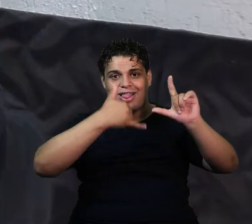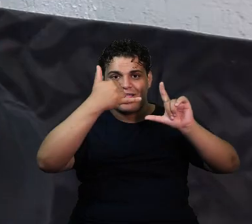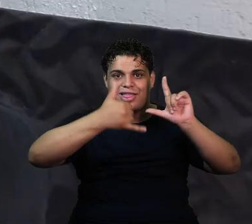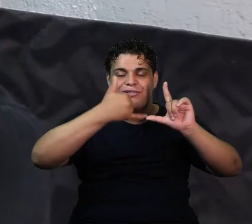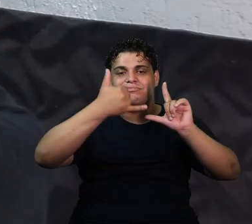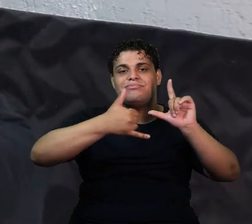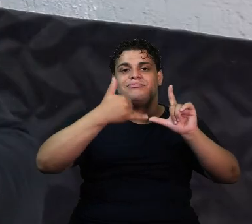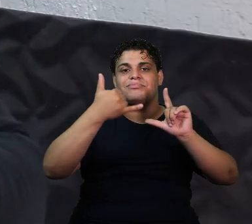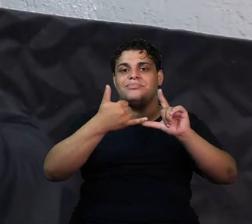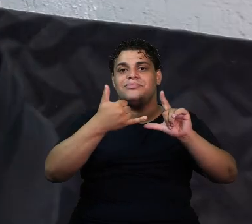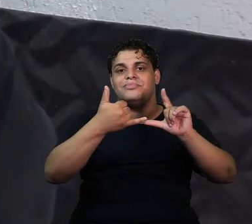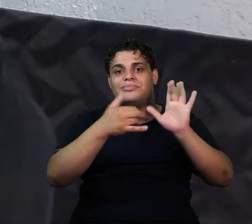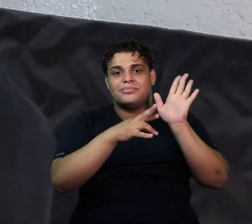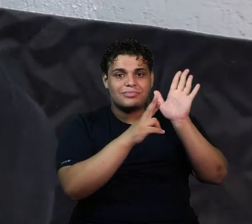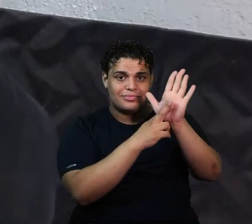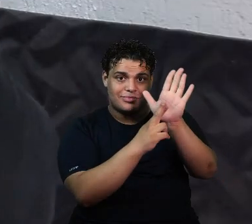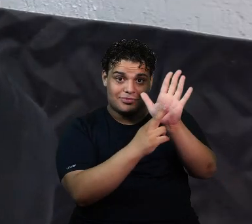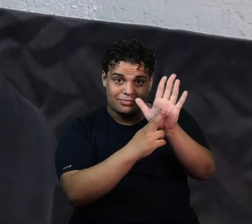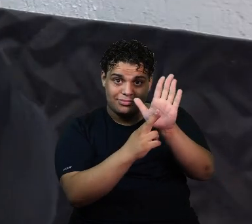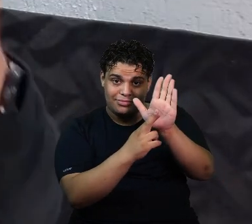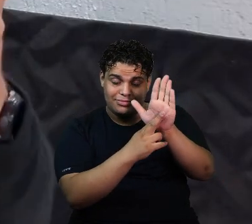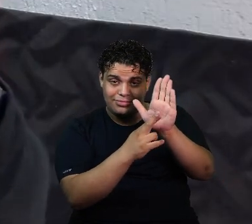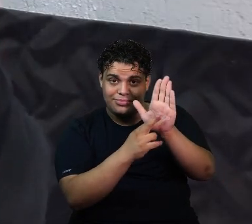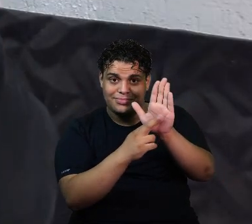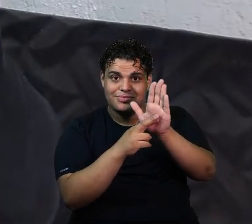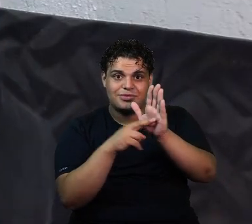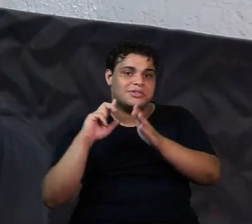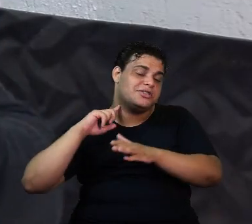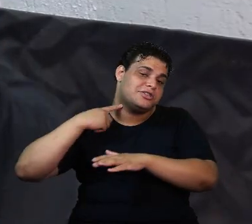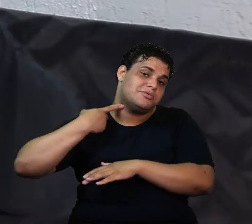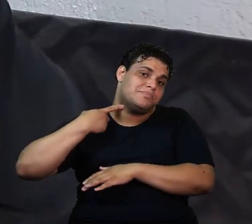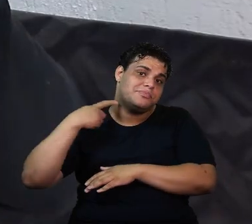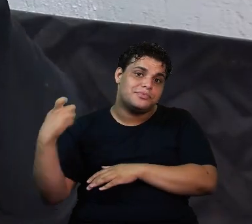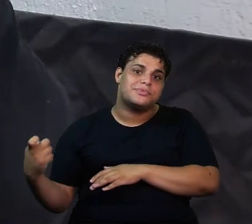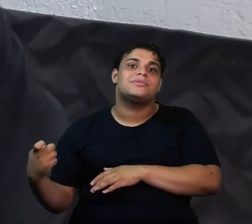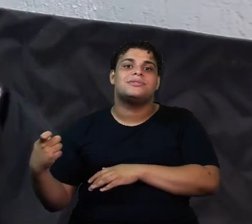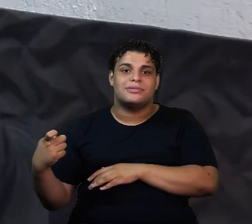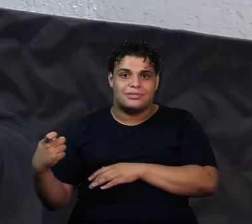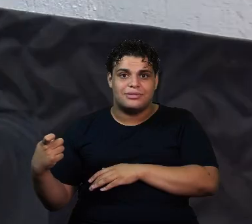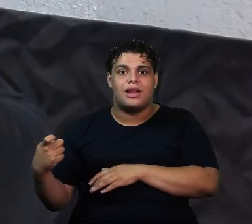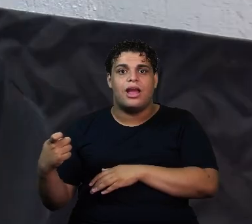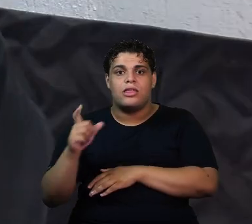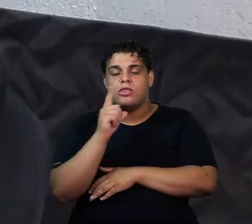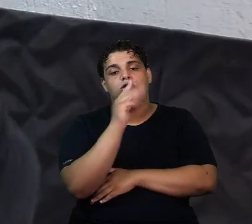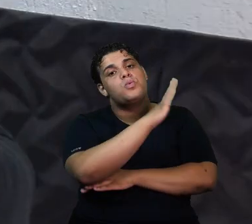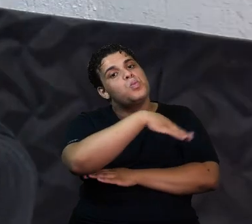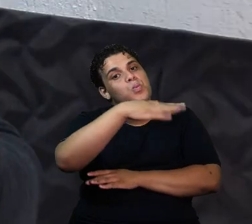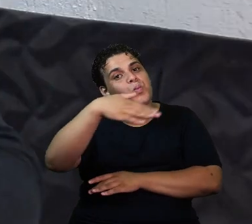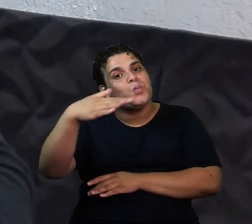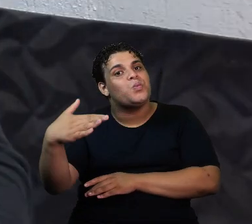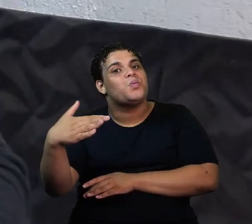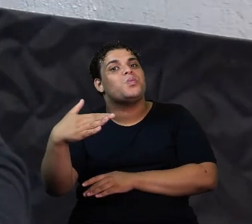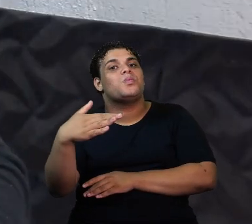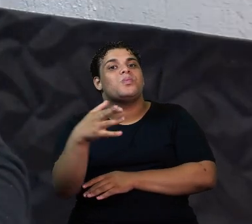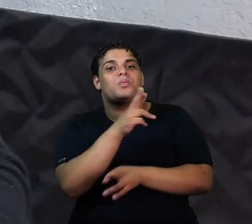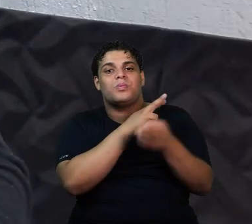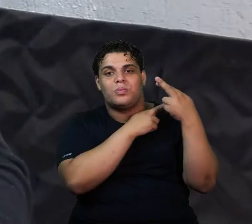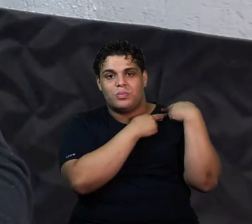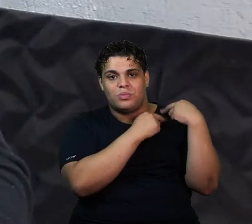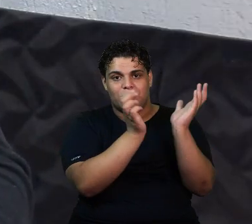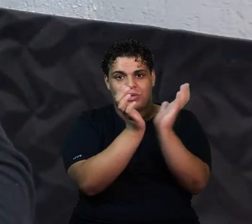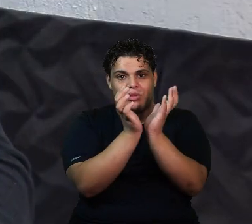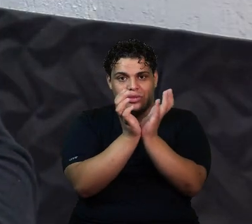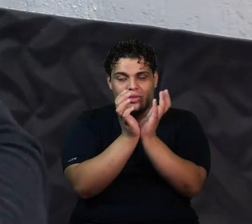é a representação da poluição do plástico nos oceanos, né? Que é representada pela Gangue